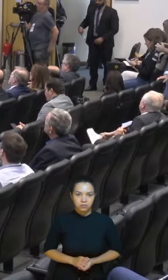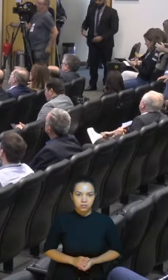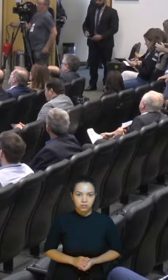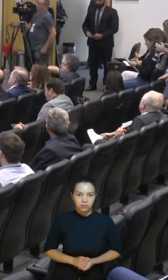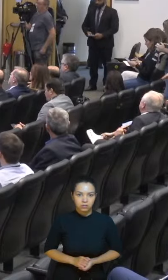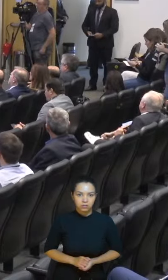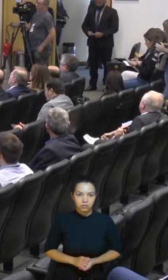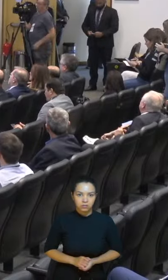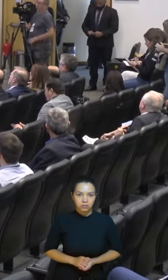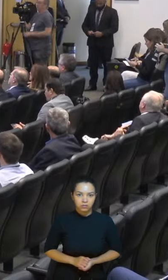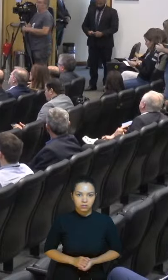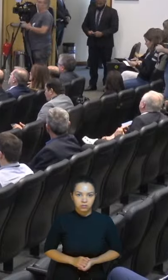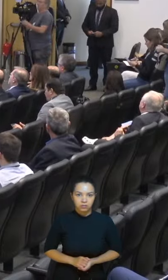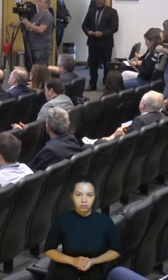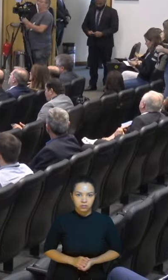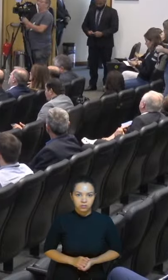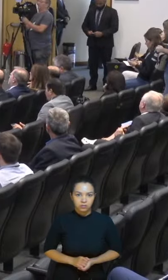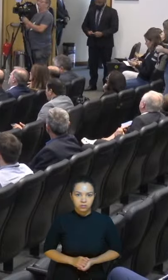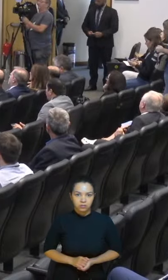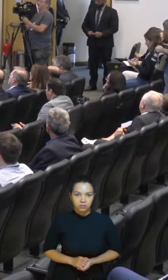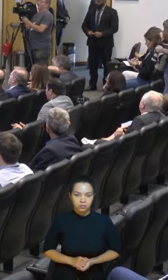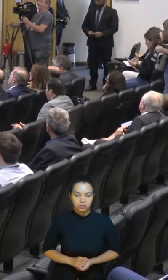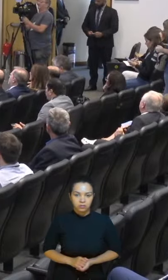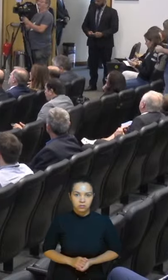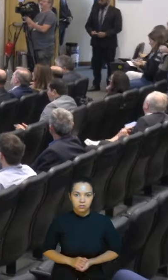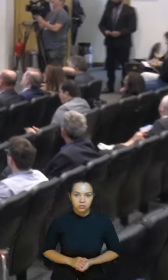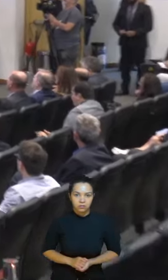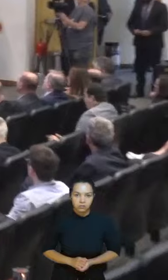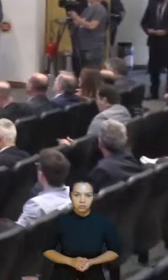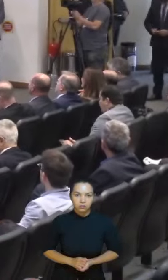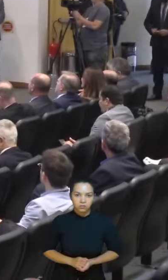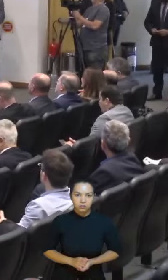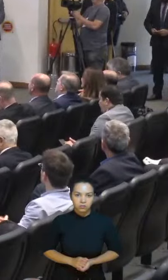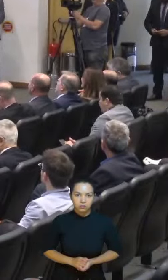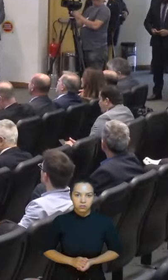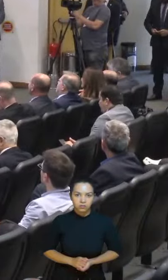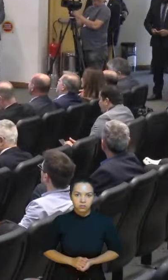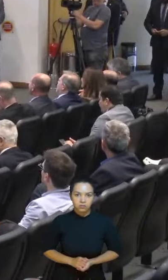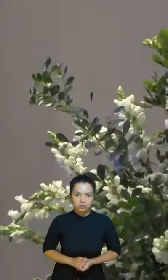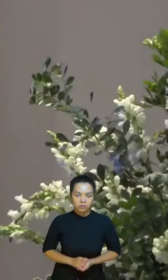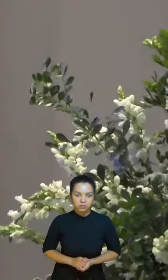esperador colocar um despertador aqui para não correr o risco de falar demais né